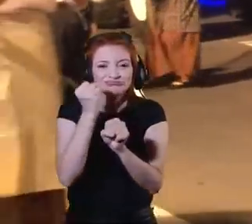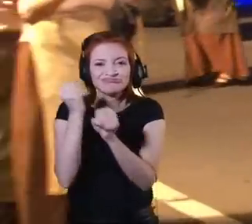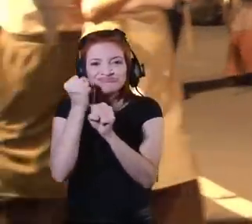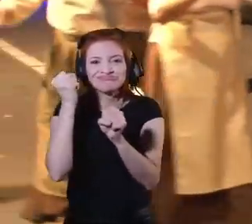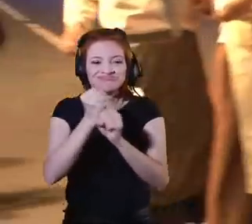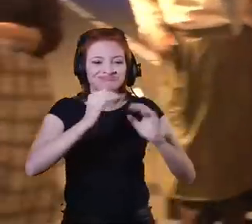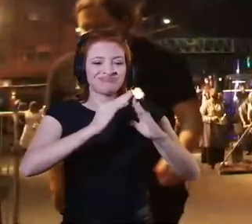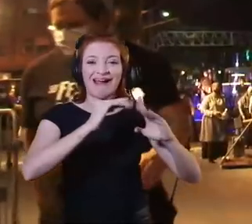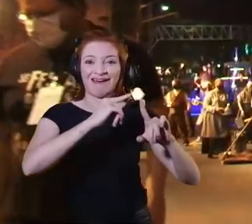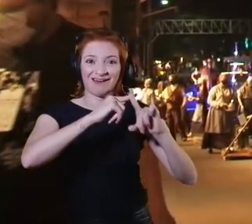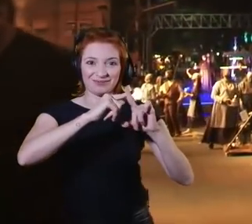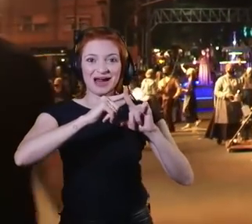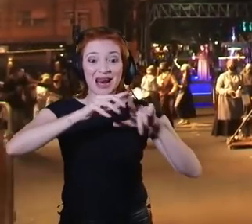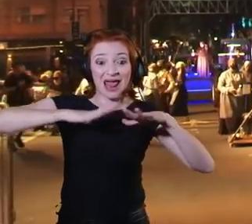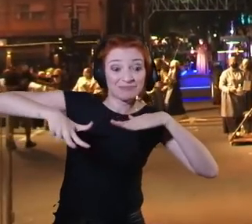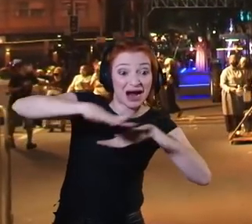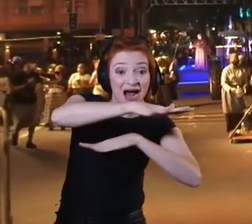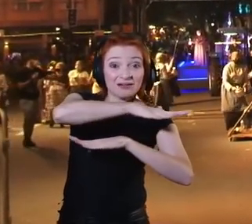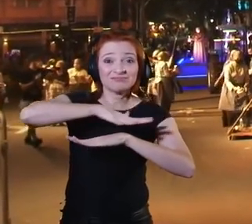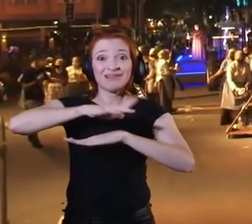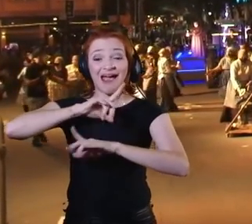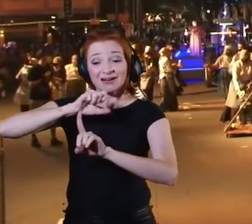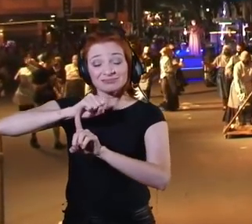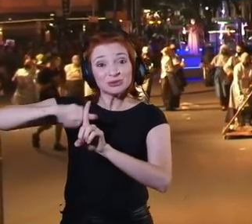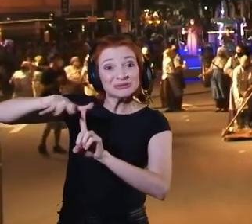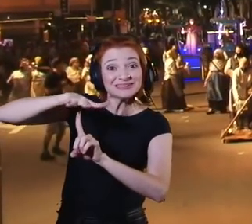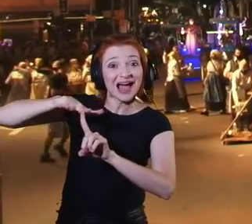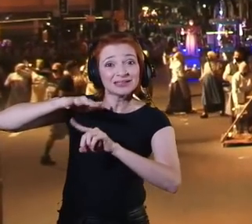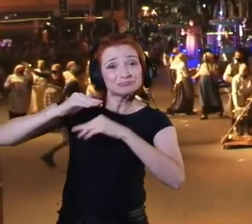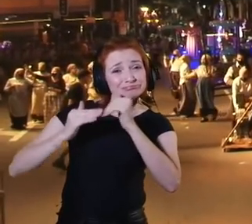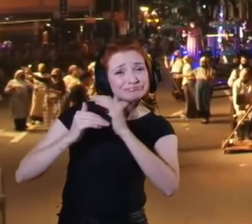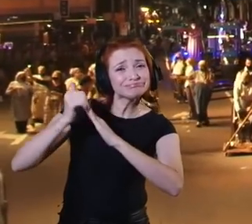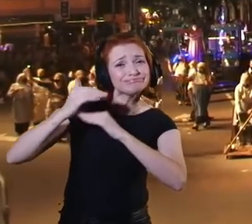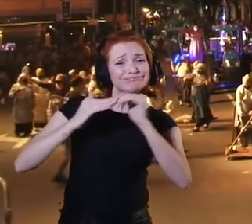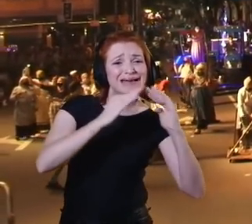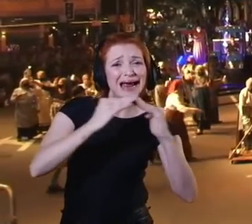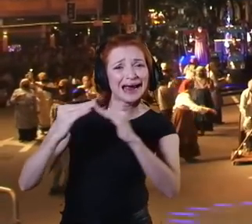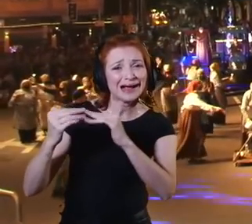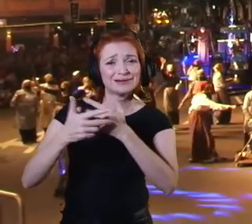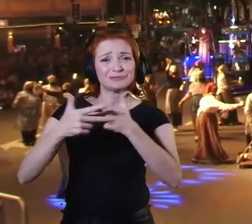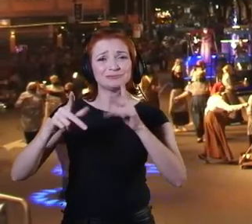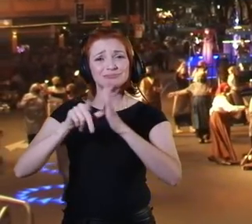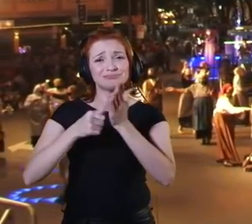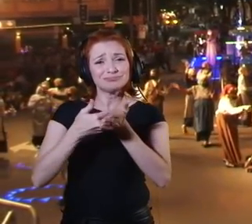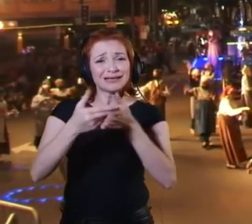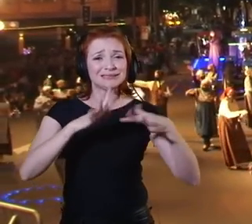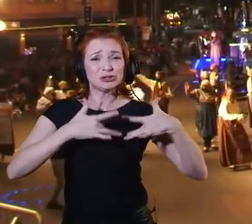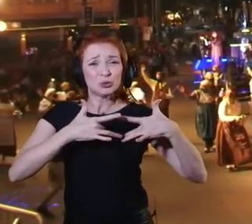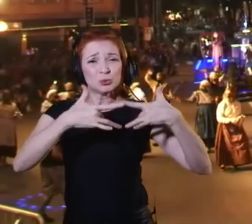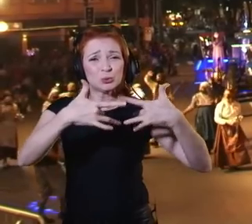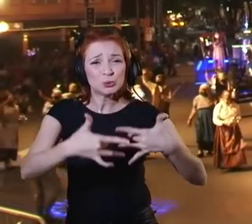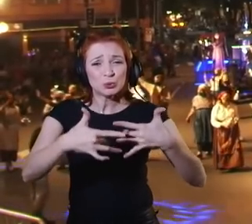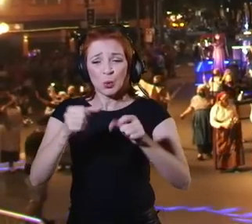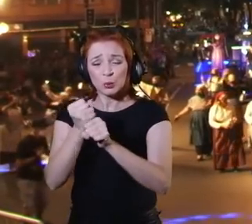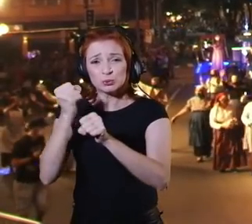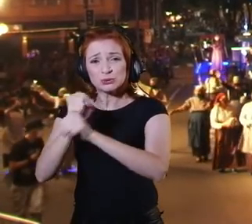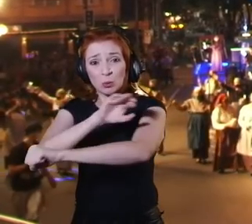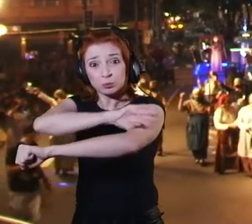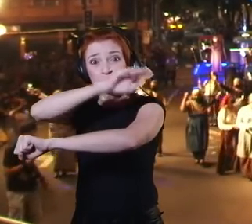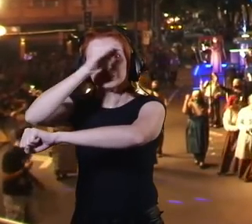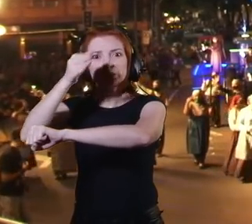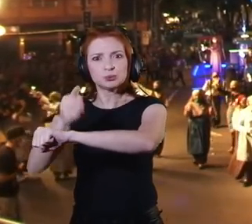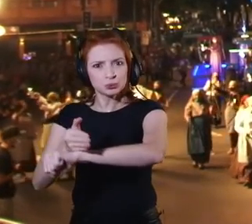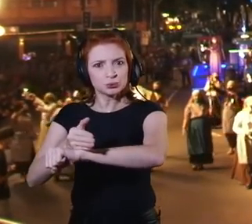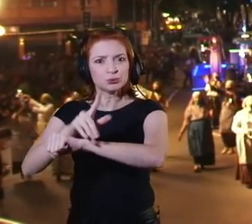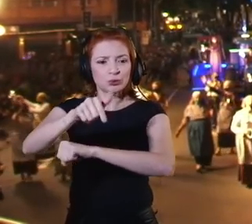torno dela desenvolver a comunidade. E ali veio depois tudo aquilo que a gente já sabe, o trabalho espontâneo, a construção do salão, puxa